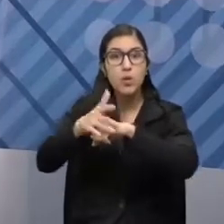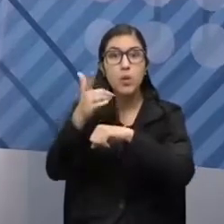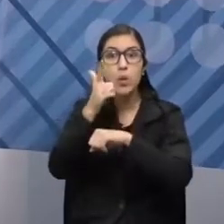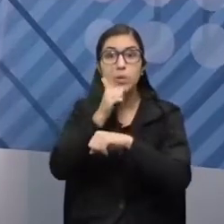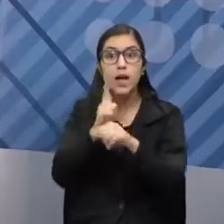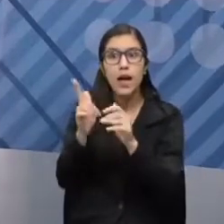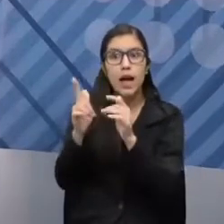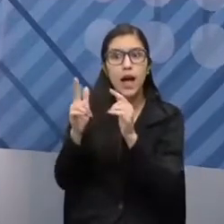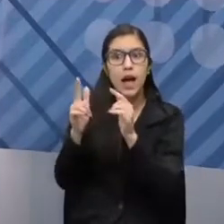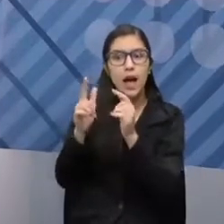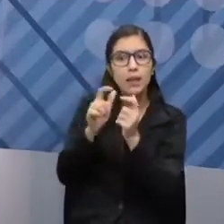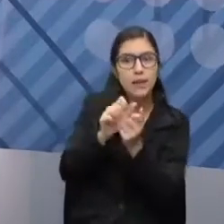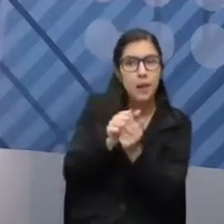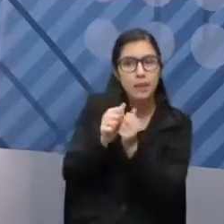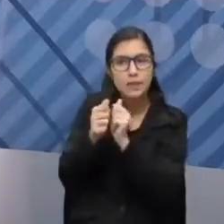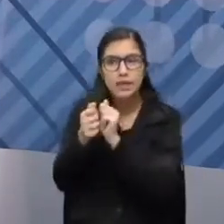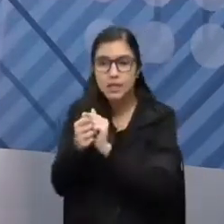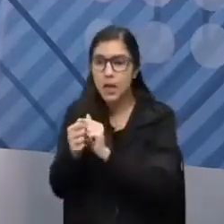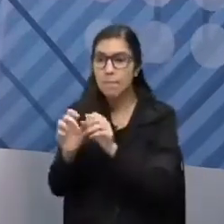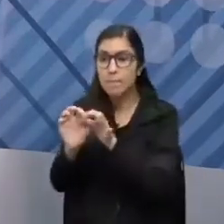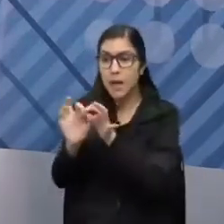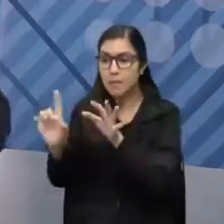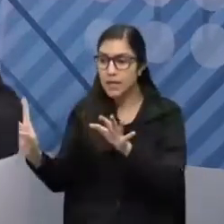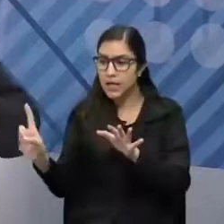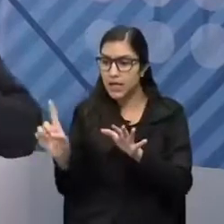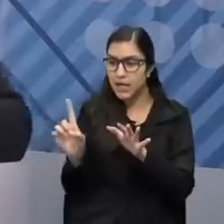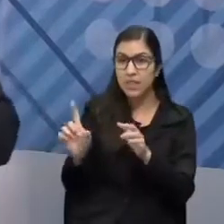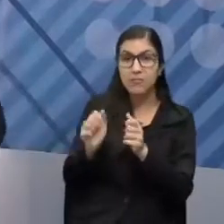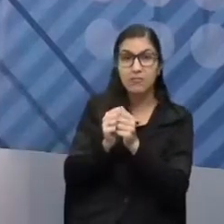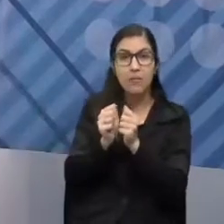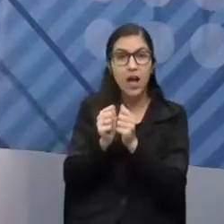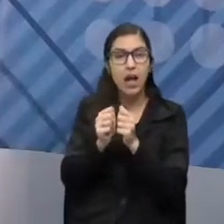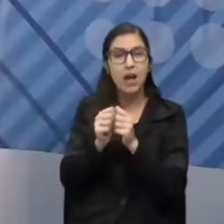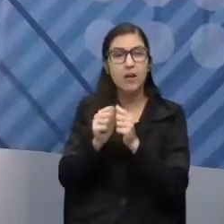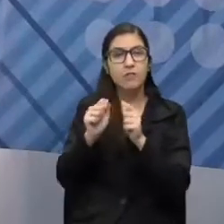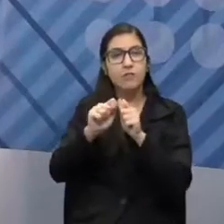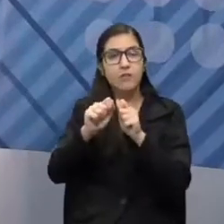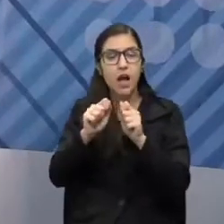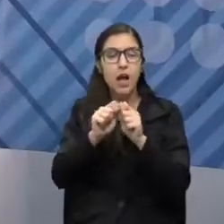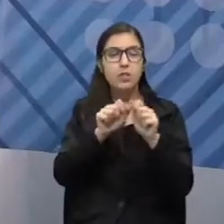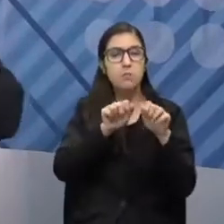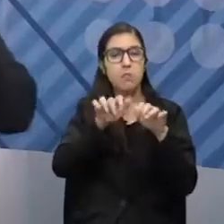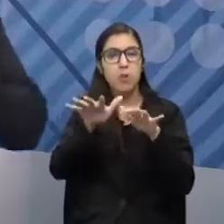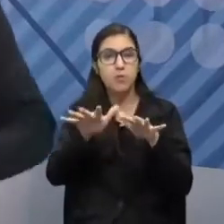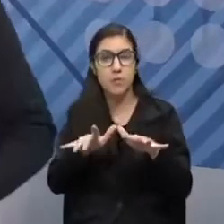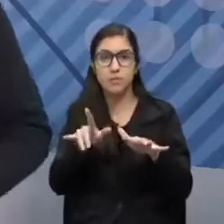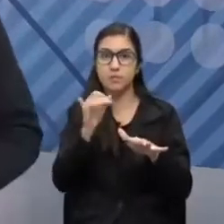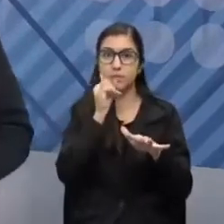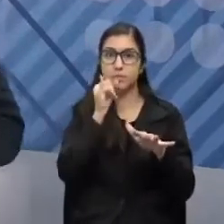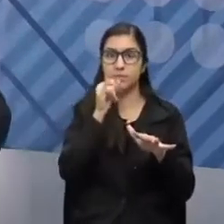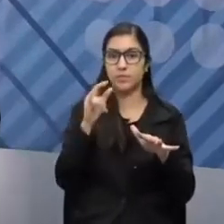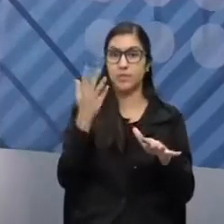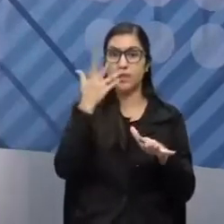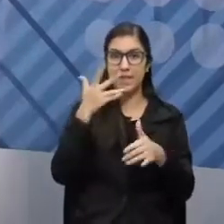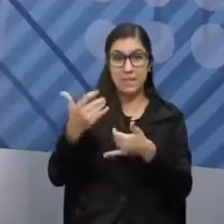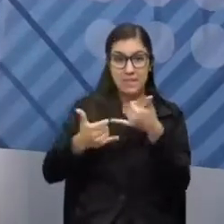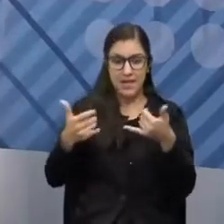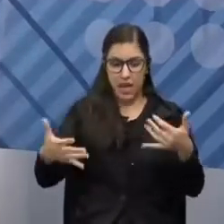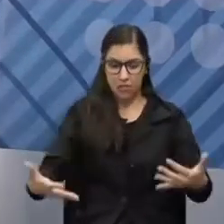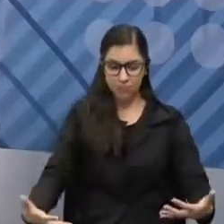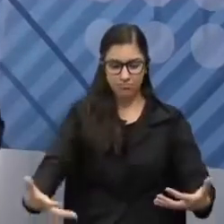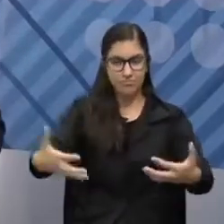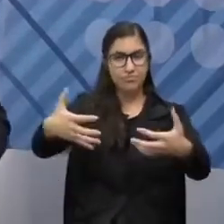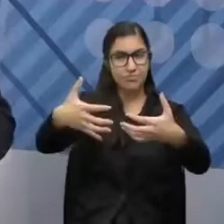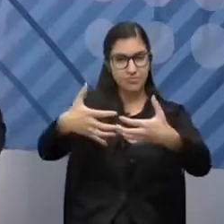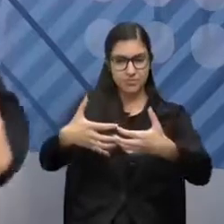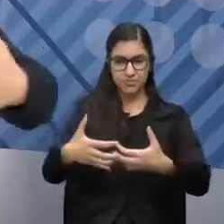toque, permita ao mediador, comece a fazer movimentos. Então, se você for brincar com uma criança, colocá-la no meio das suas pernas, no chão ou